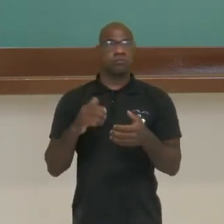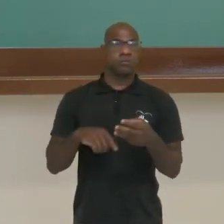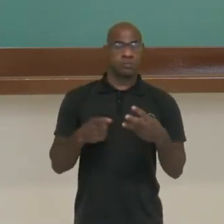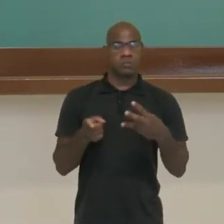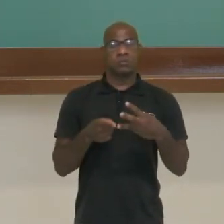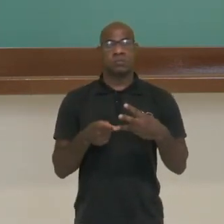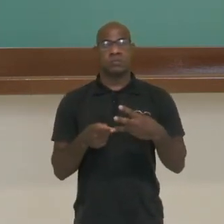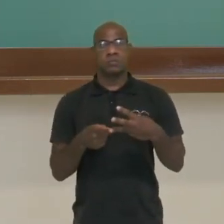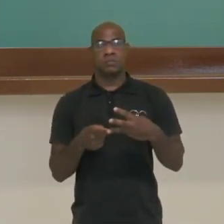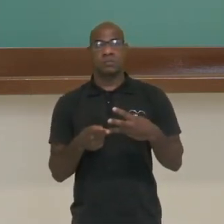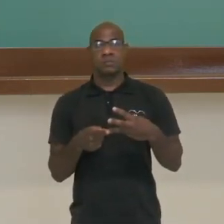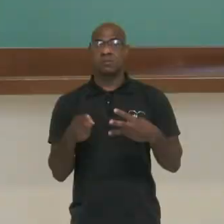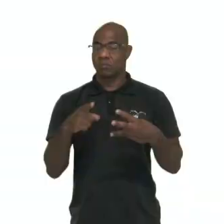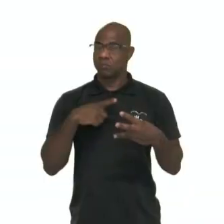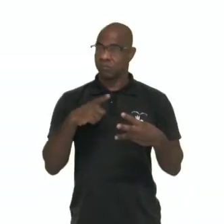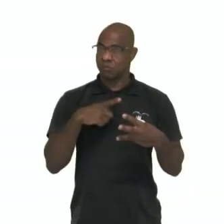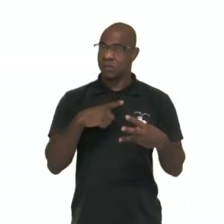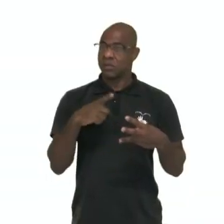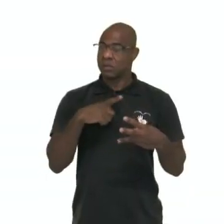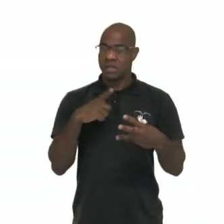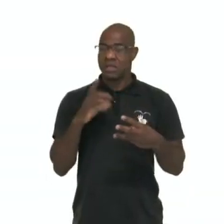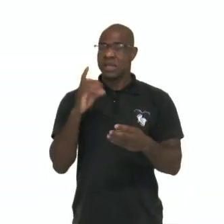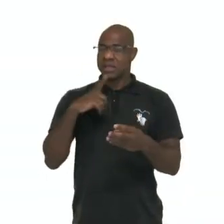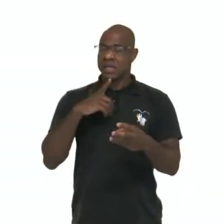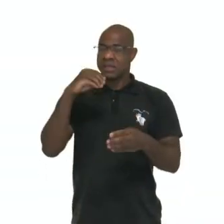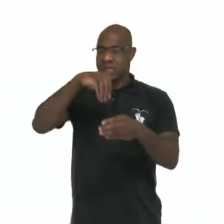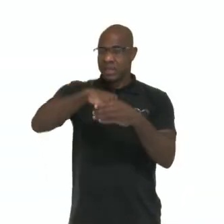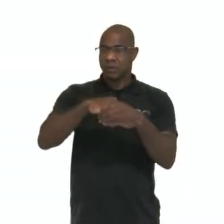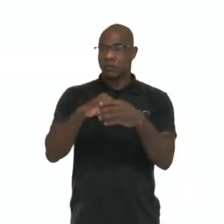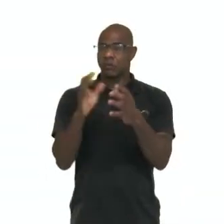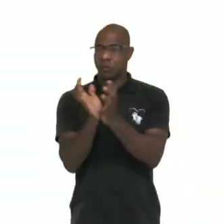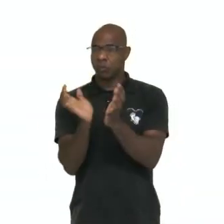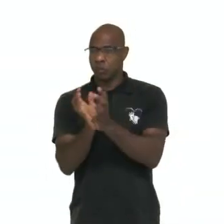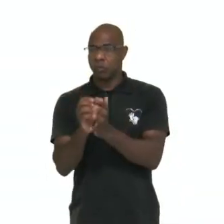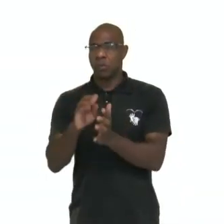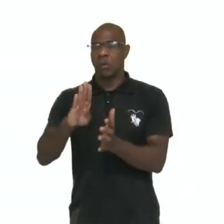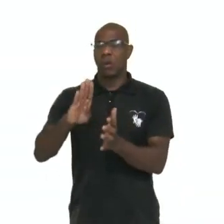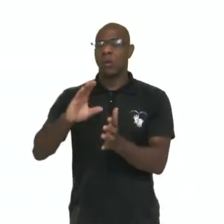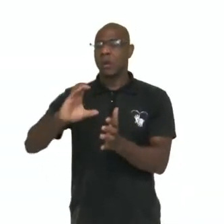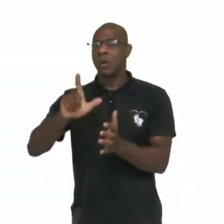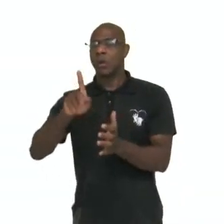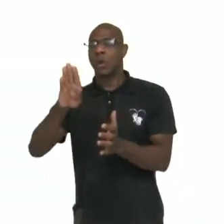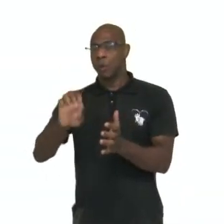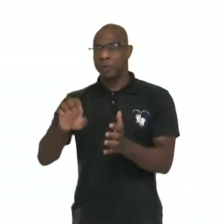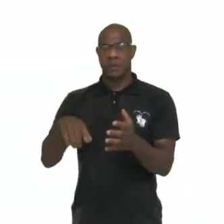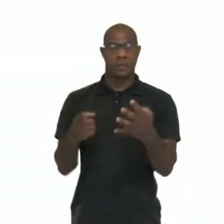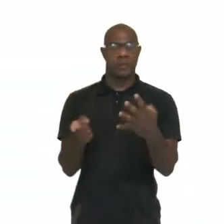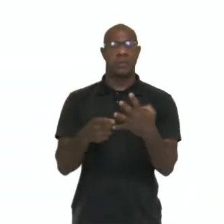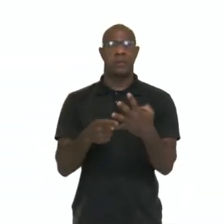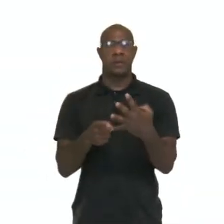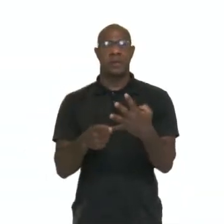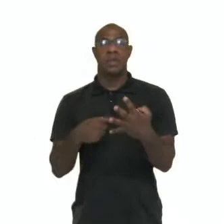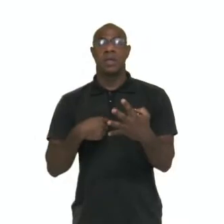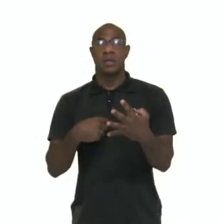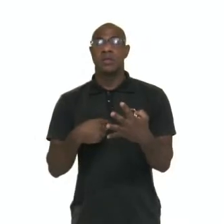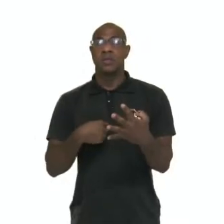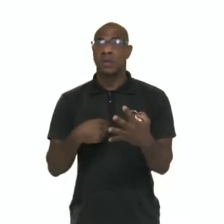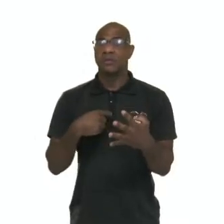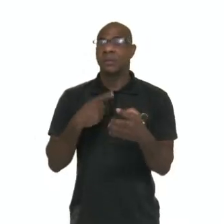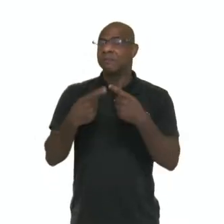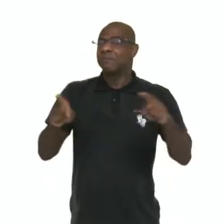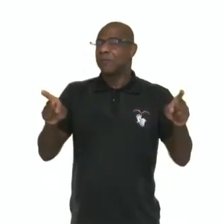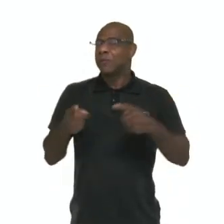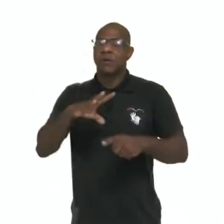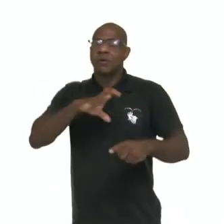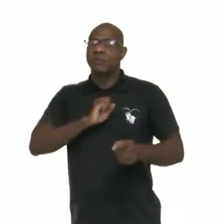to a club? Você pertence a um clube, algum clube? We listen to music at night. Nós ouvimos música à noite.